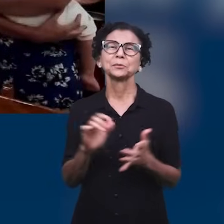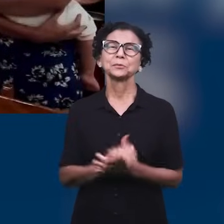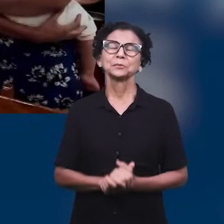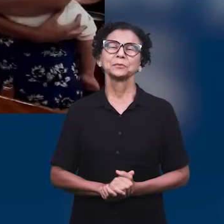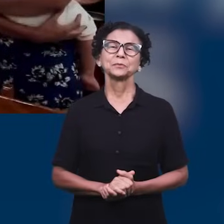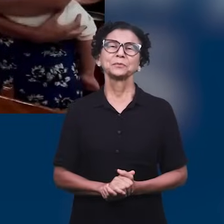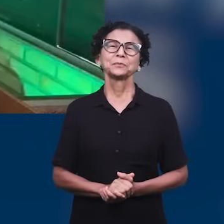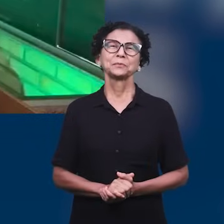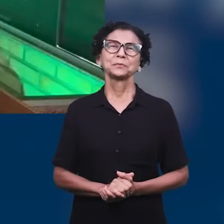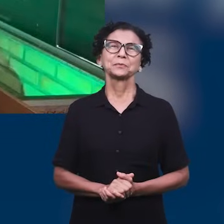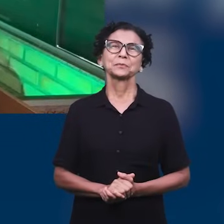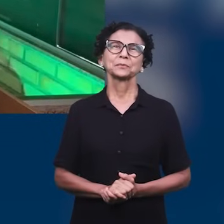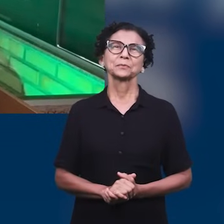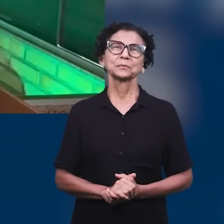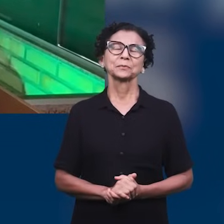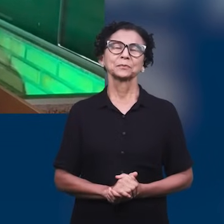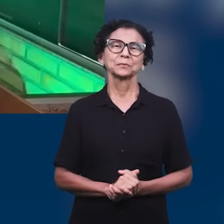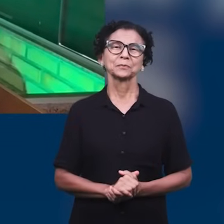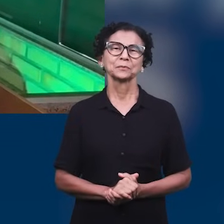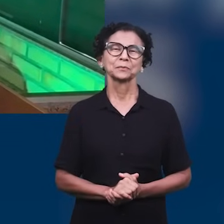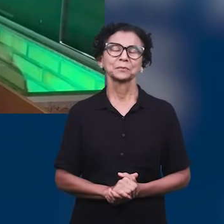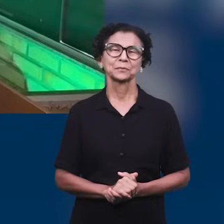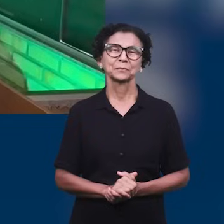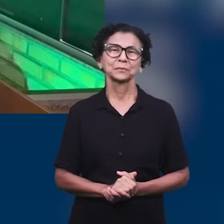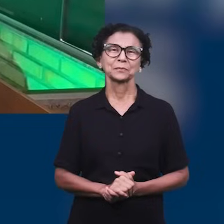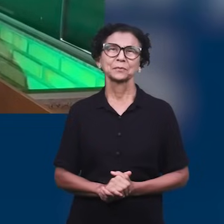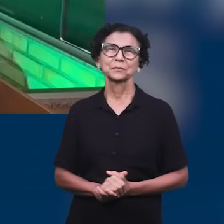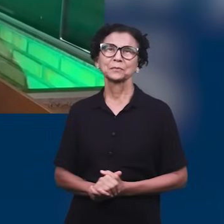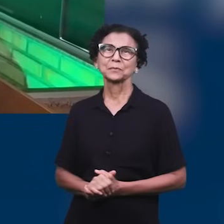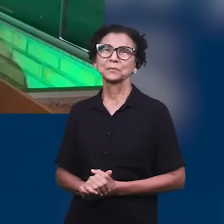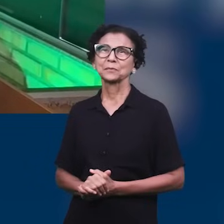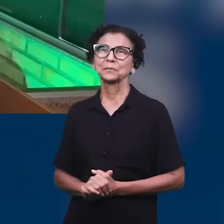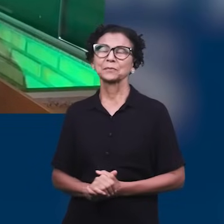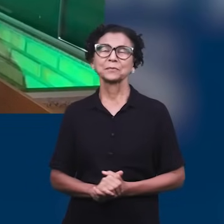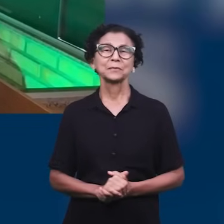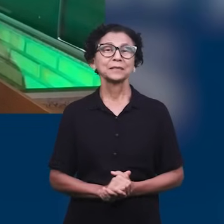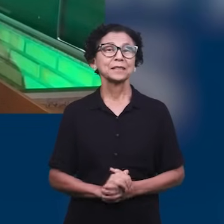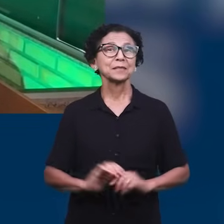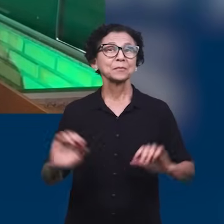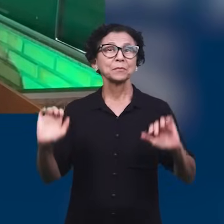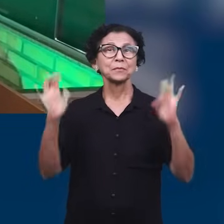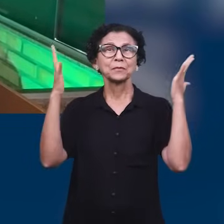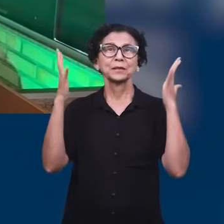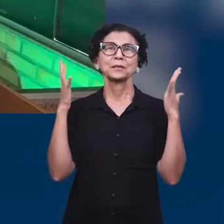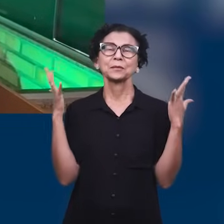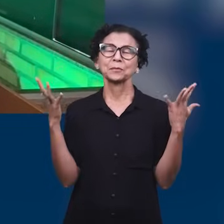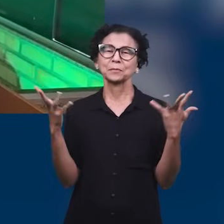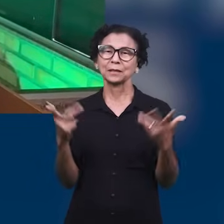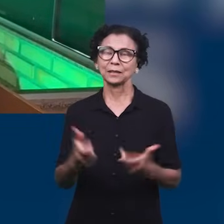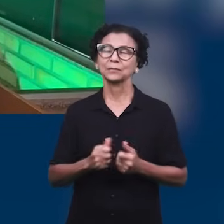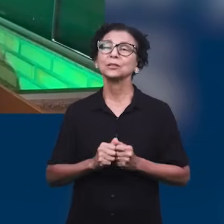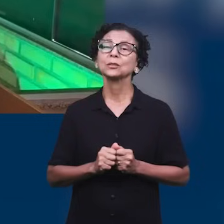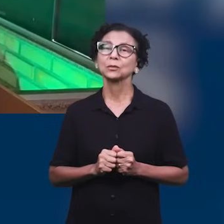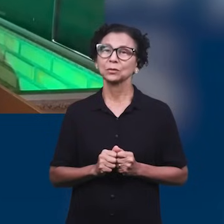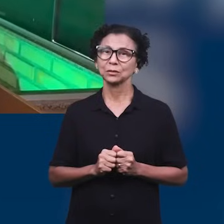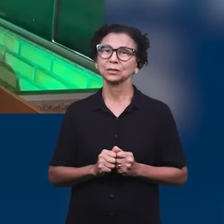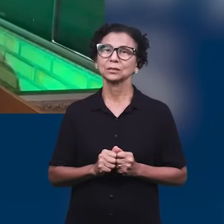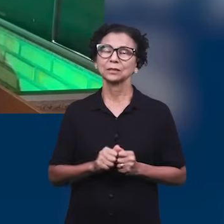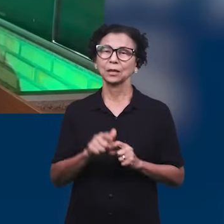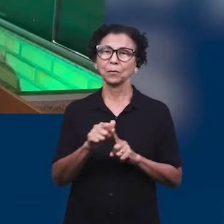e nós estamos ali agarrados agora com este grande evento que será esse seminário de